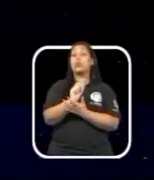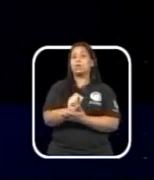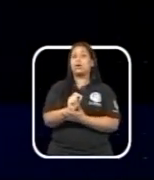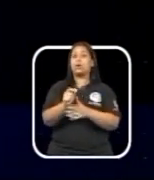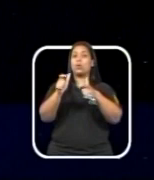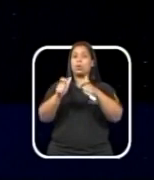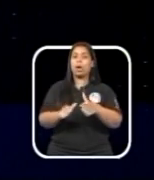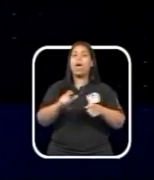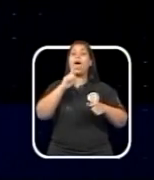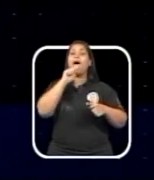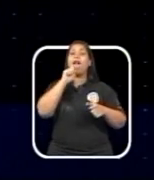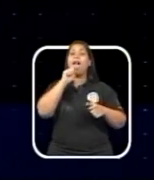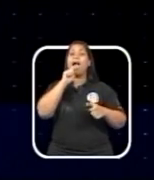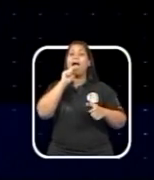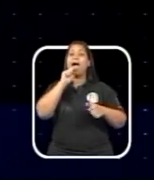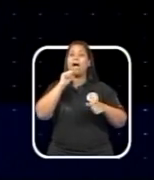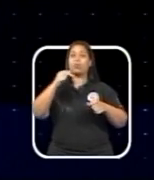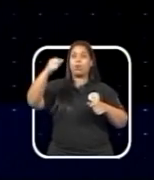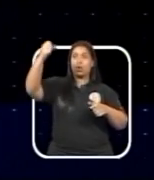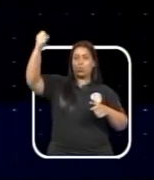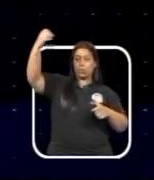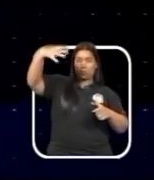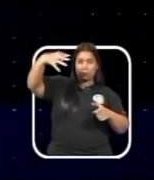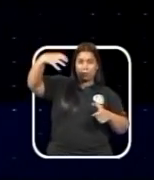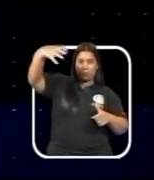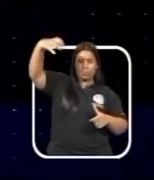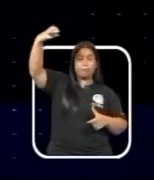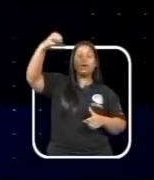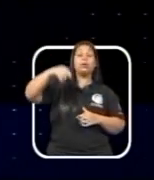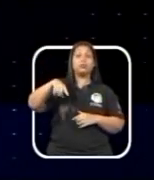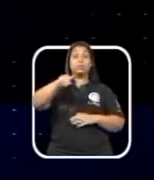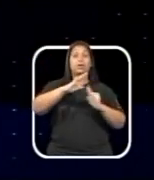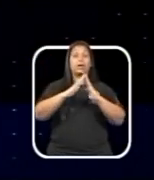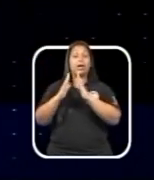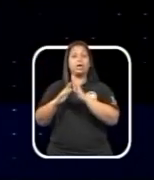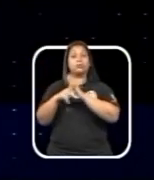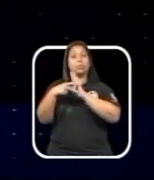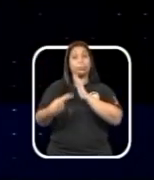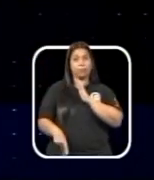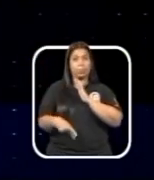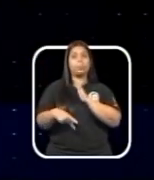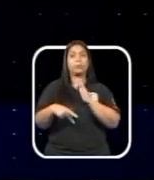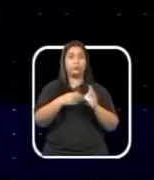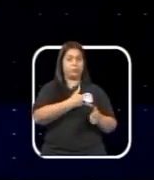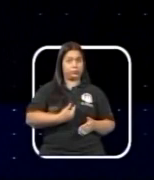de aquecimento de água por luz solar nos empreendimentos habitacionais